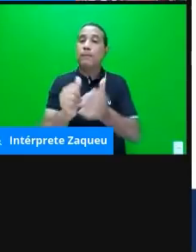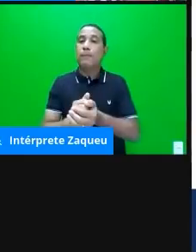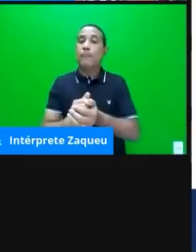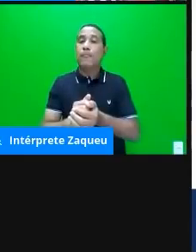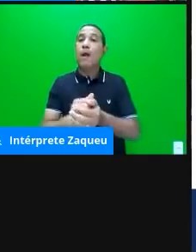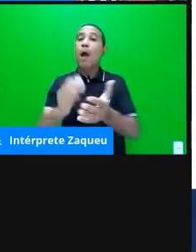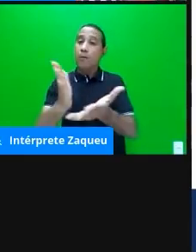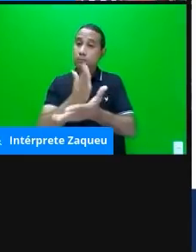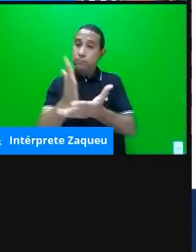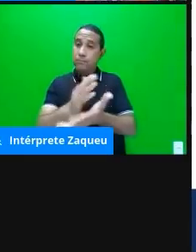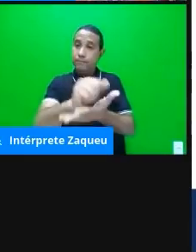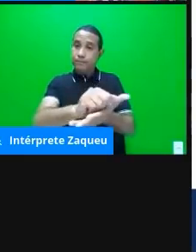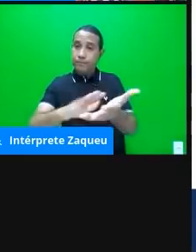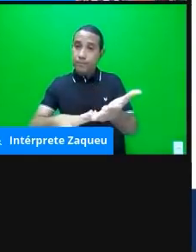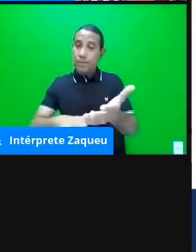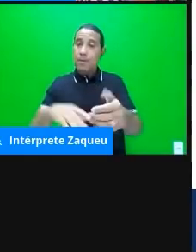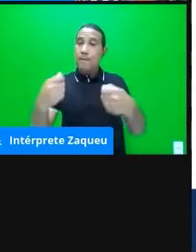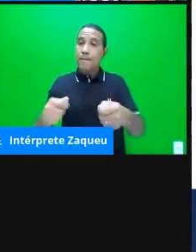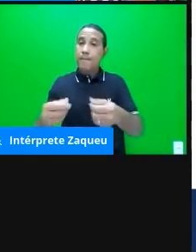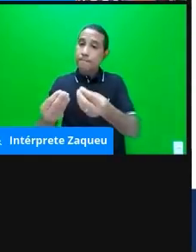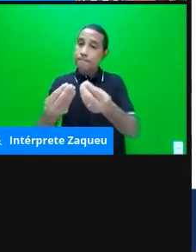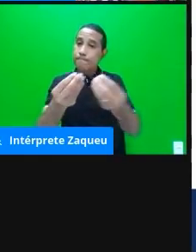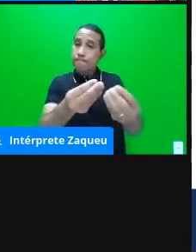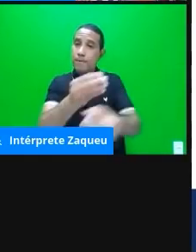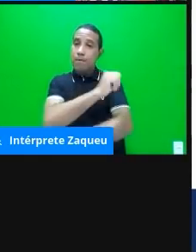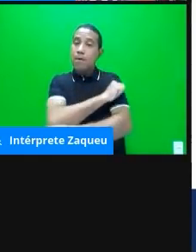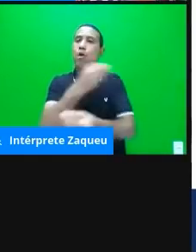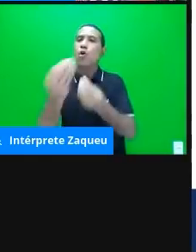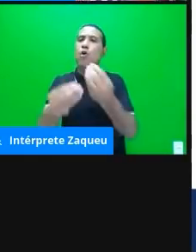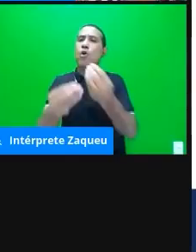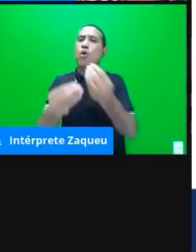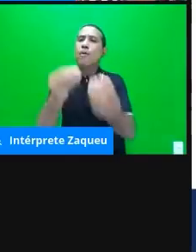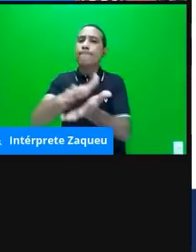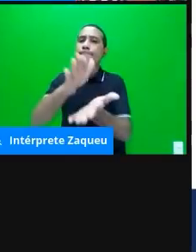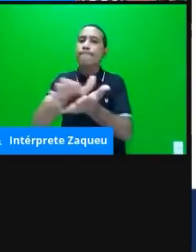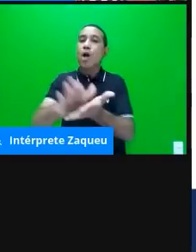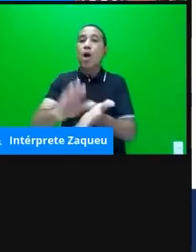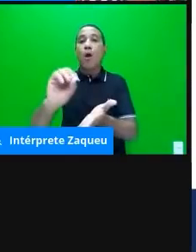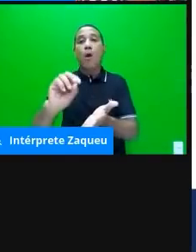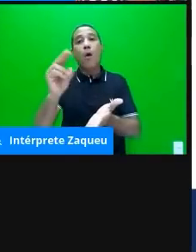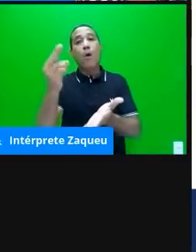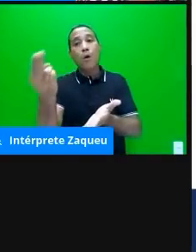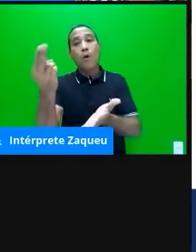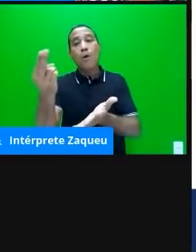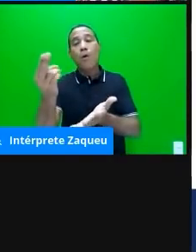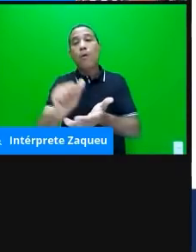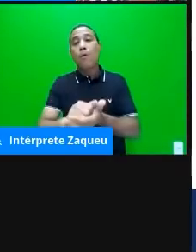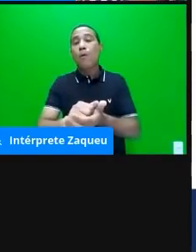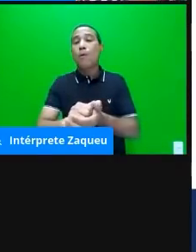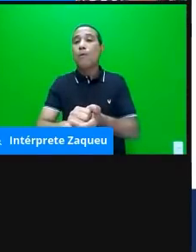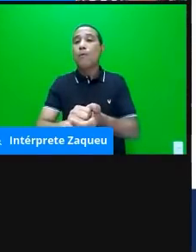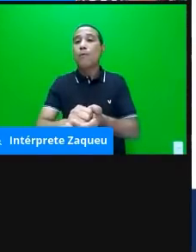e responsáveis na forma impresso e ou na plataforma digital. Assim,